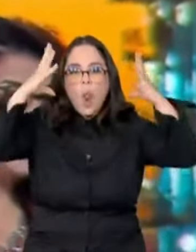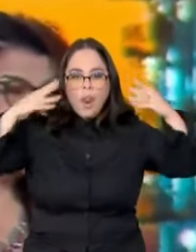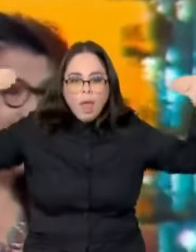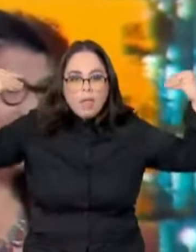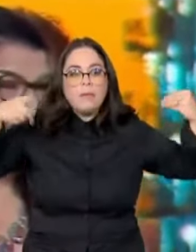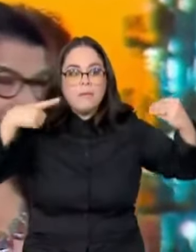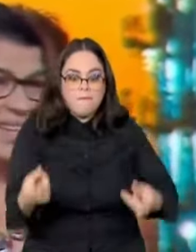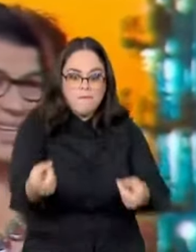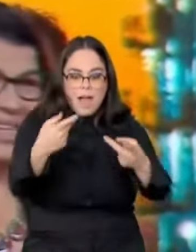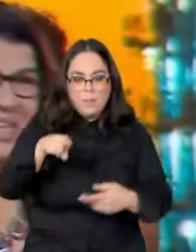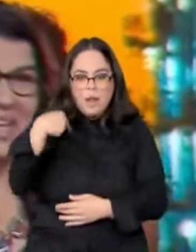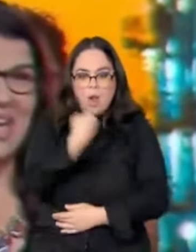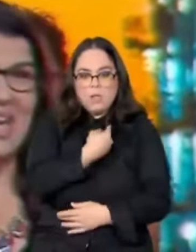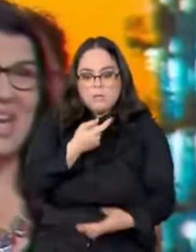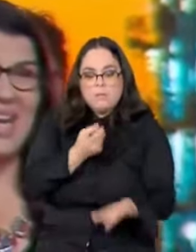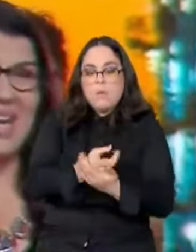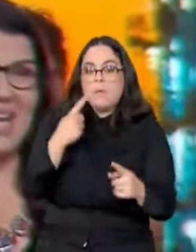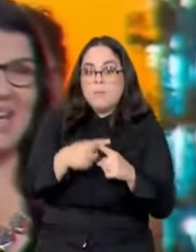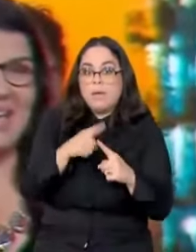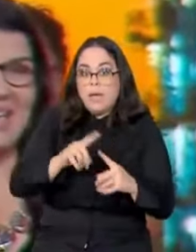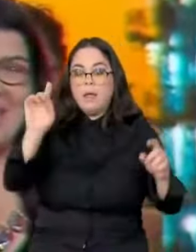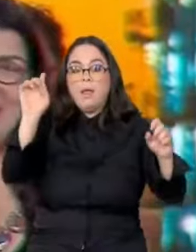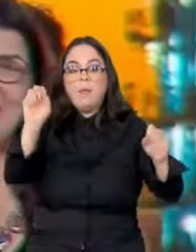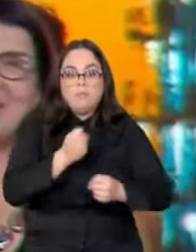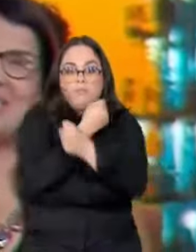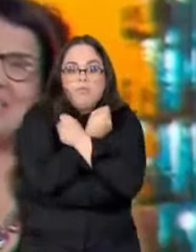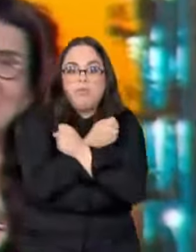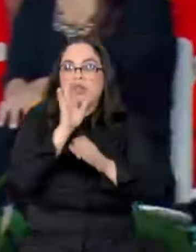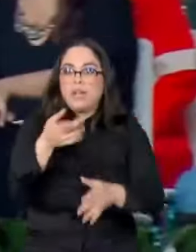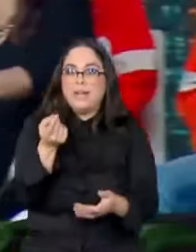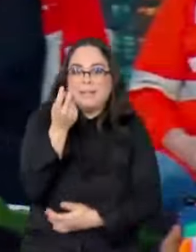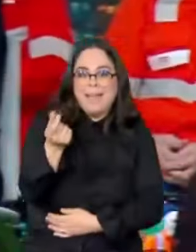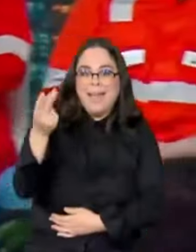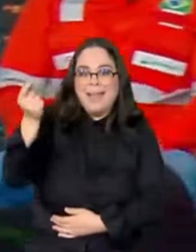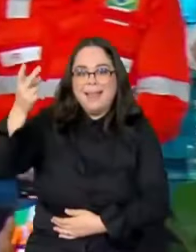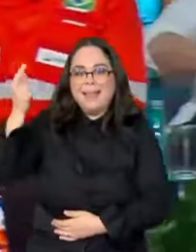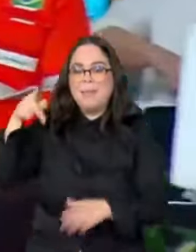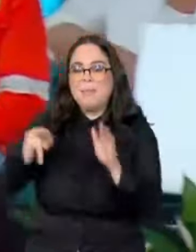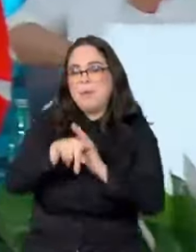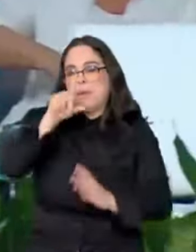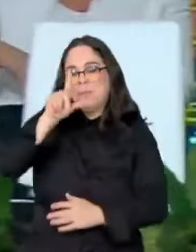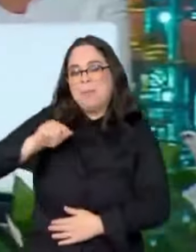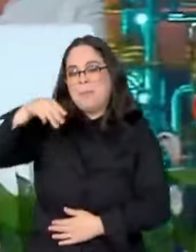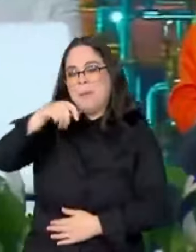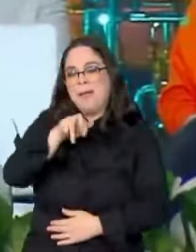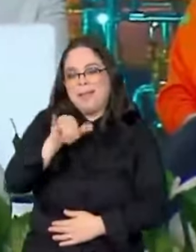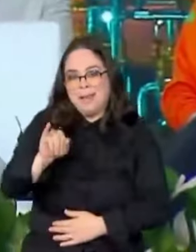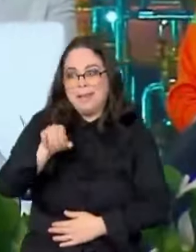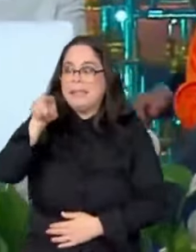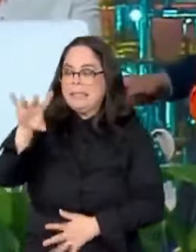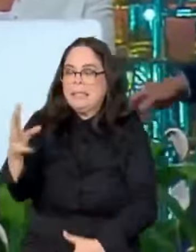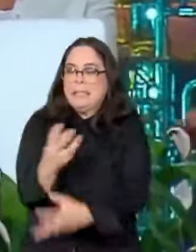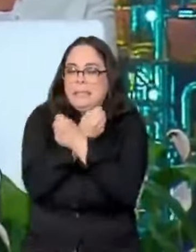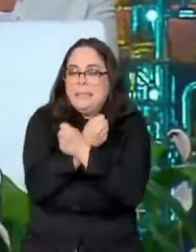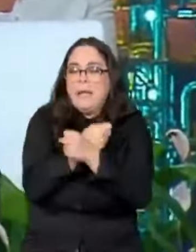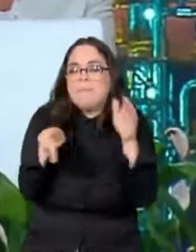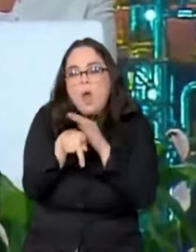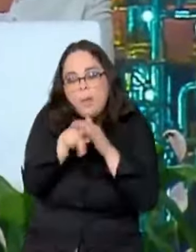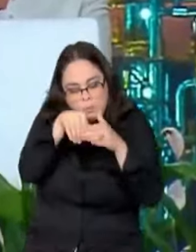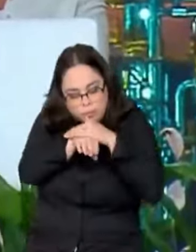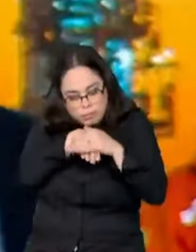foi vendido para nós, porque fazia tempo que ele não marcava um gol no Atlético de Madrid. Então ele guardou os gols para